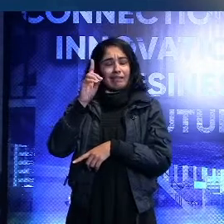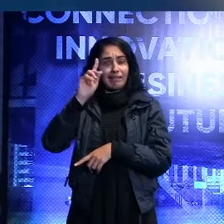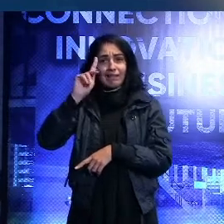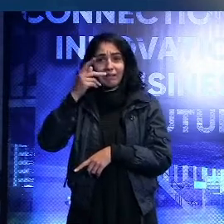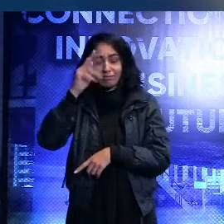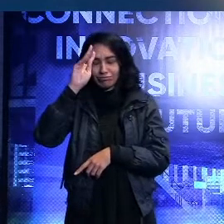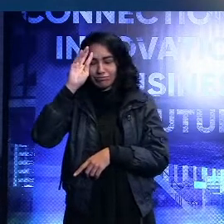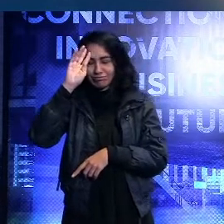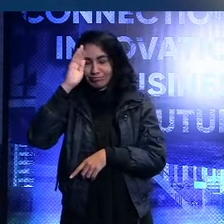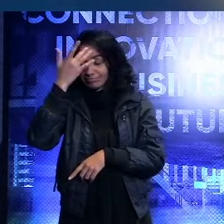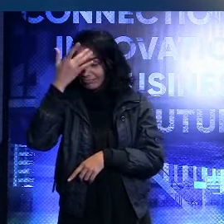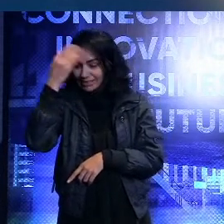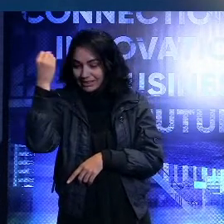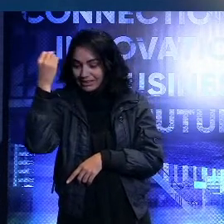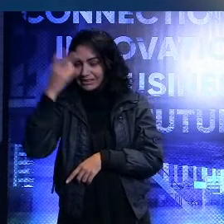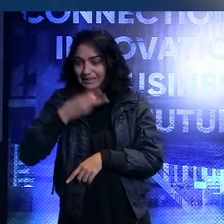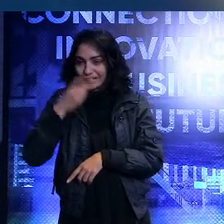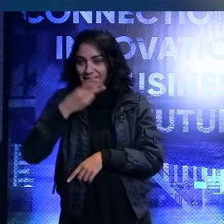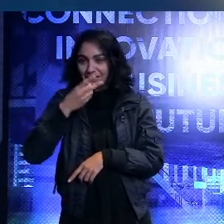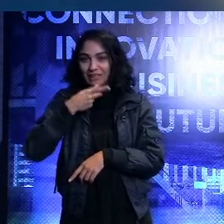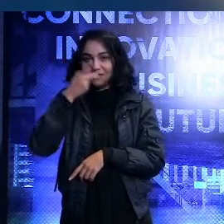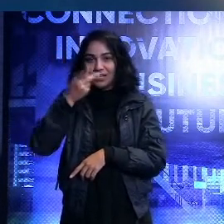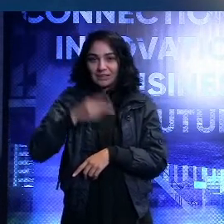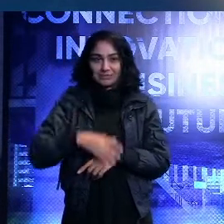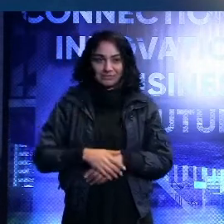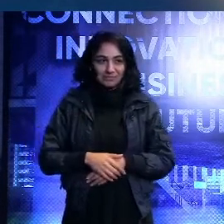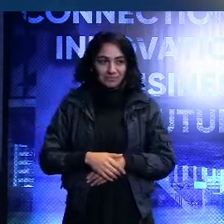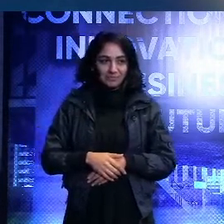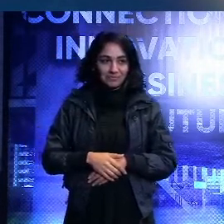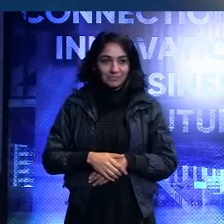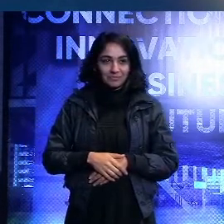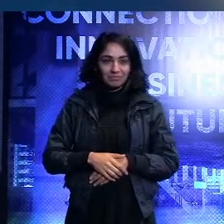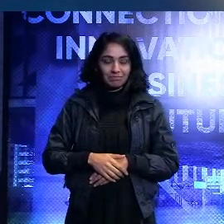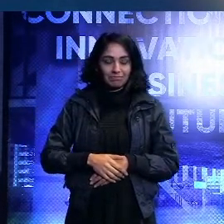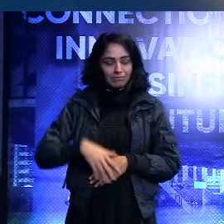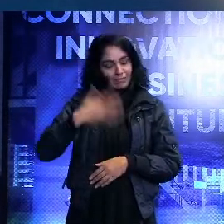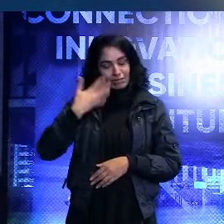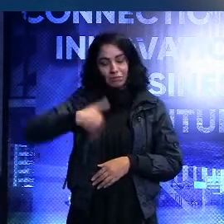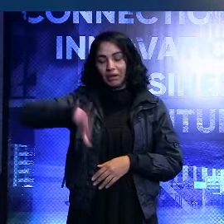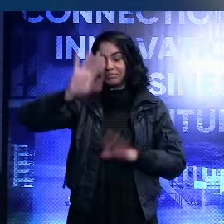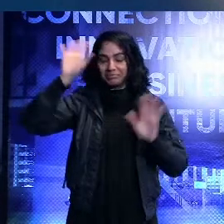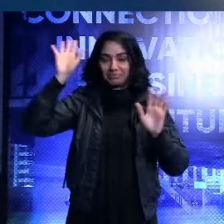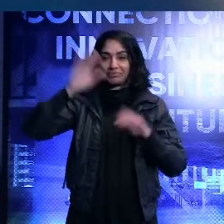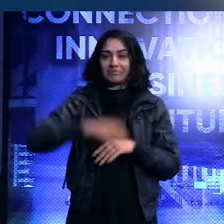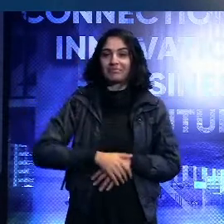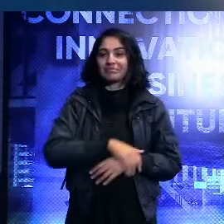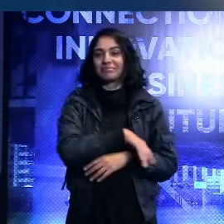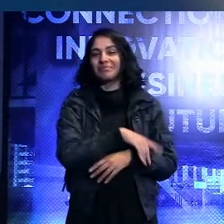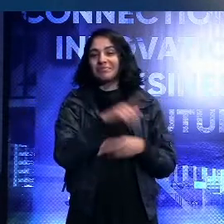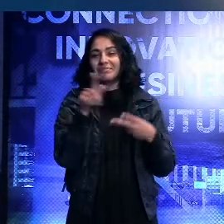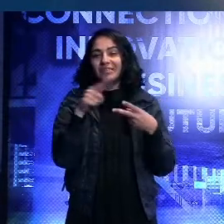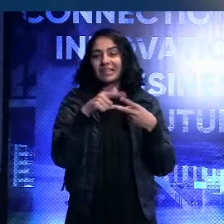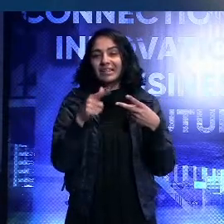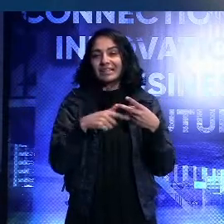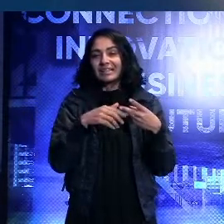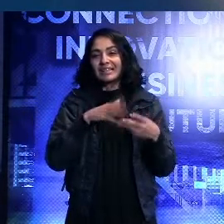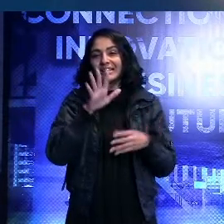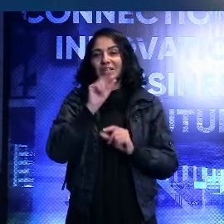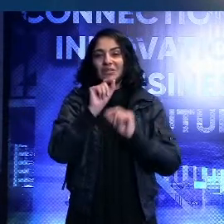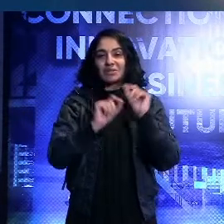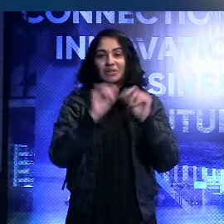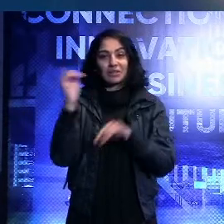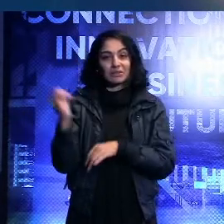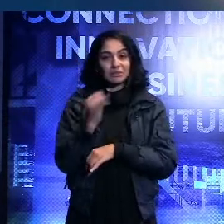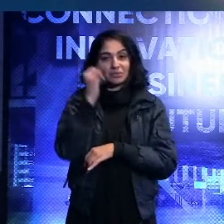esqueci a segunda que eu tinha para falar. Vamos lá, vamos falar um pouquinho sobre dois design patterns importantes, que é o Factory